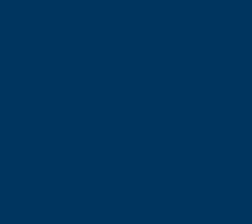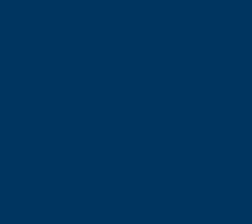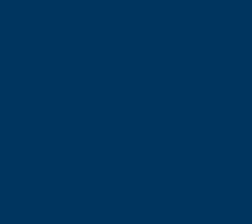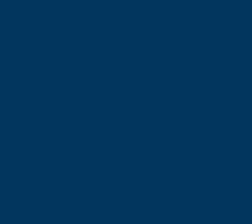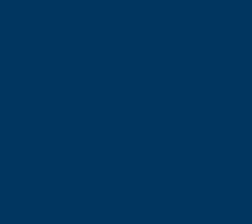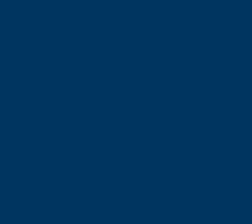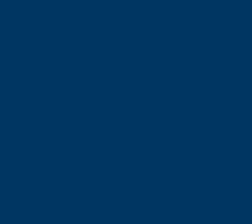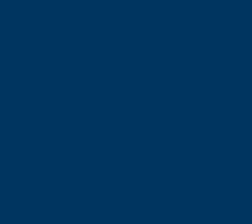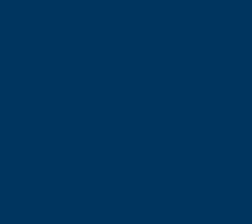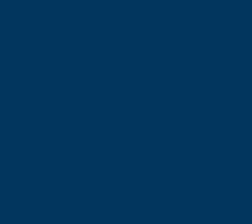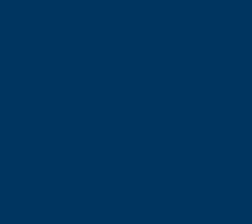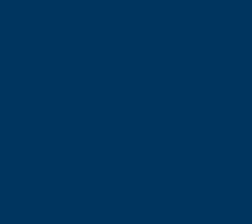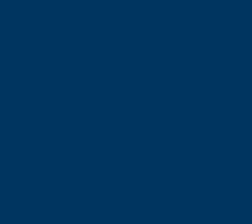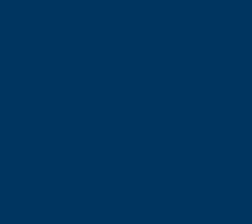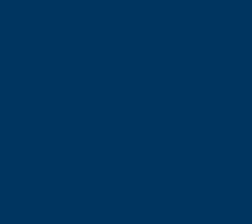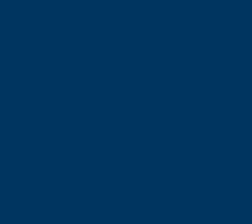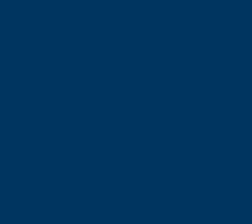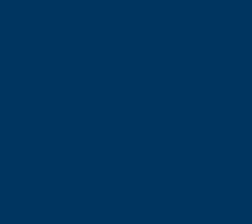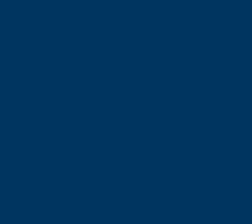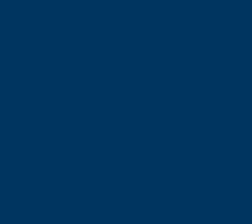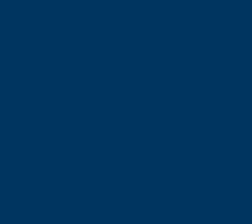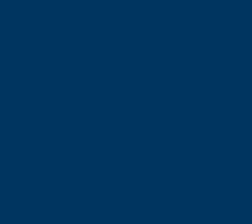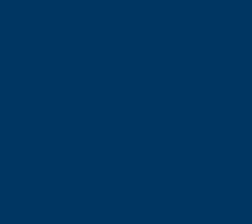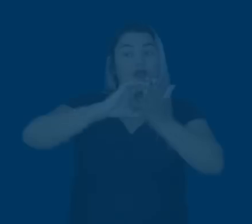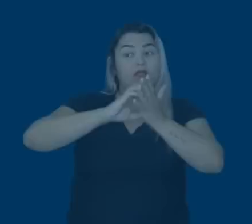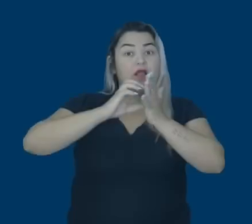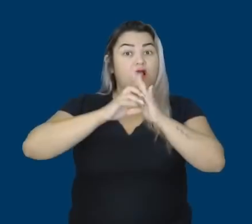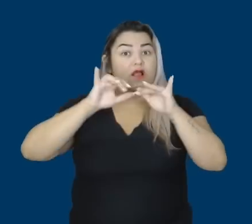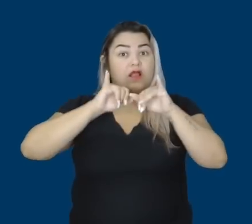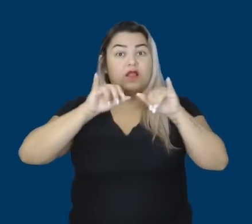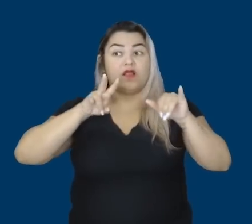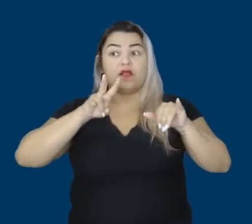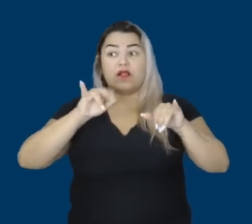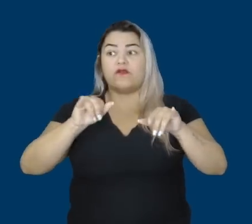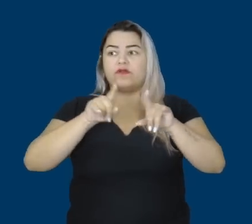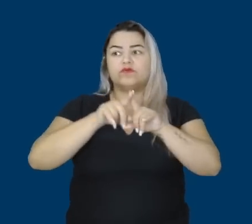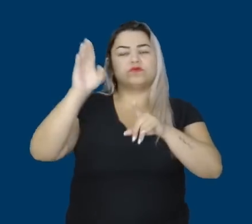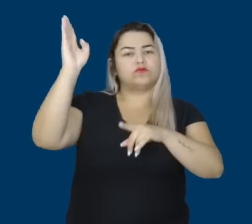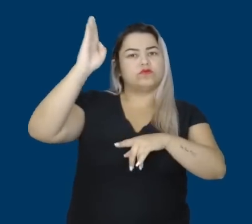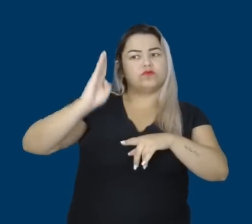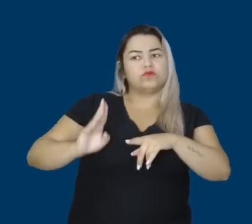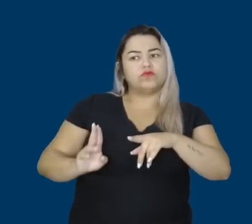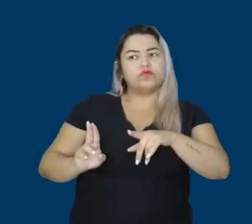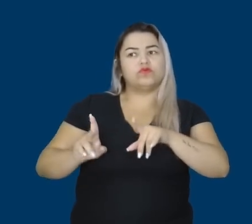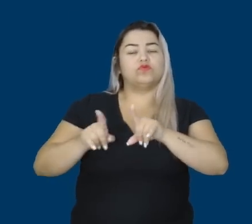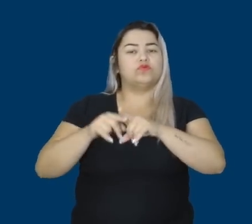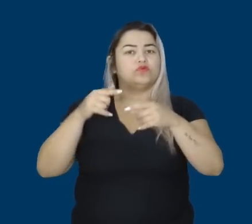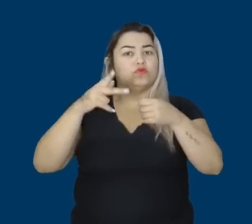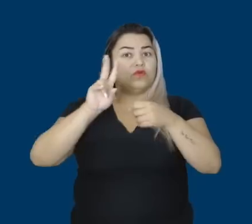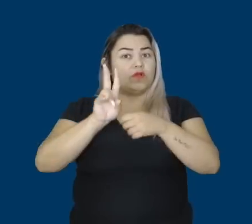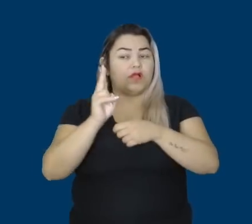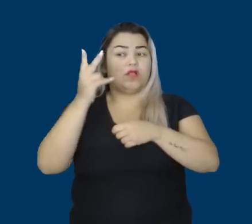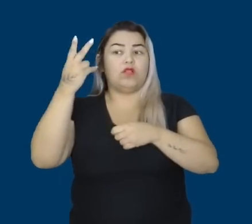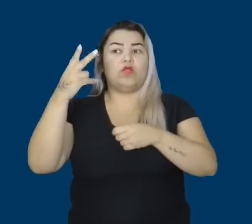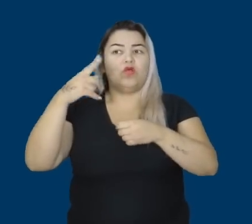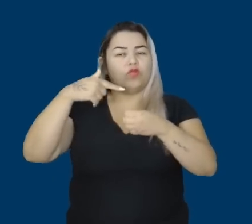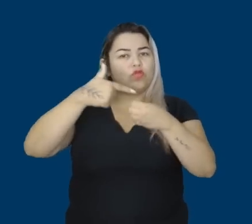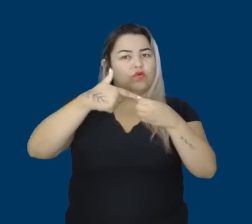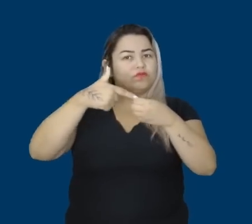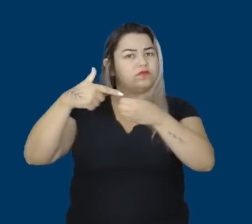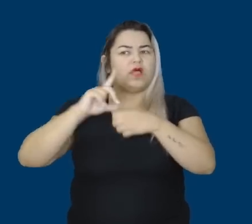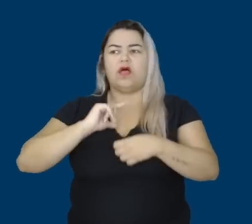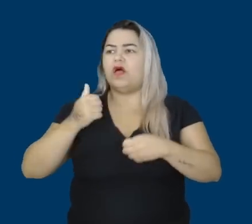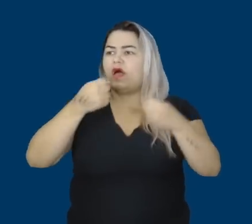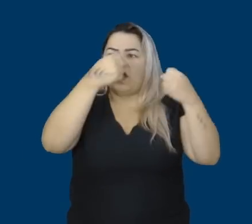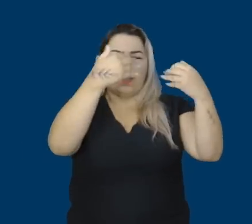Você está lembrado que durante a campanha eu falava, nós vamos abrasileirar o preço dos combustíveis, porque não tem explicação